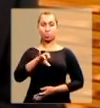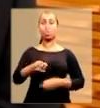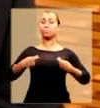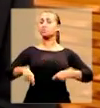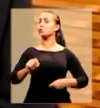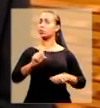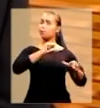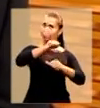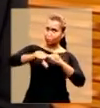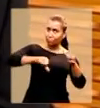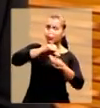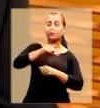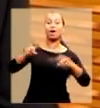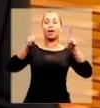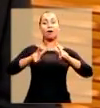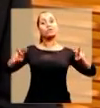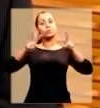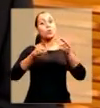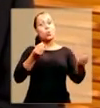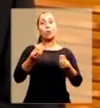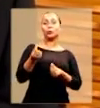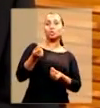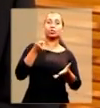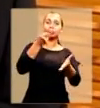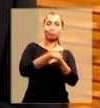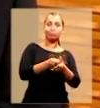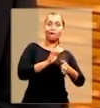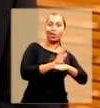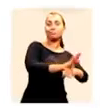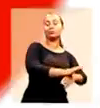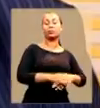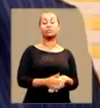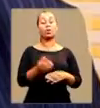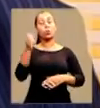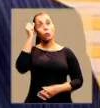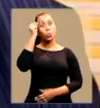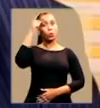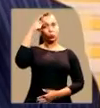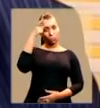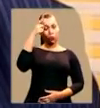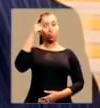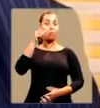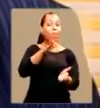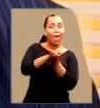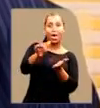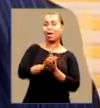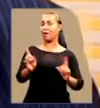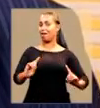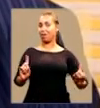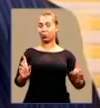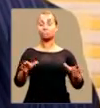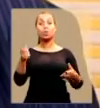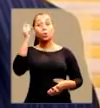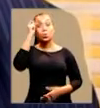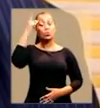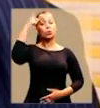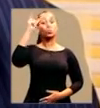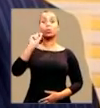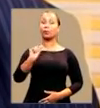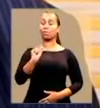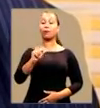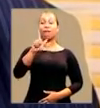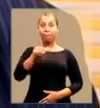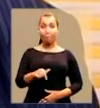Ganga, é preciso mudar a visão sobre os recursos desse setor. Cultura não é gasto,